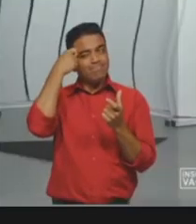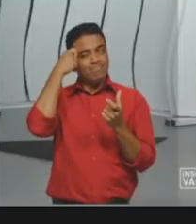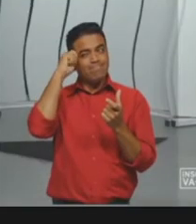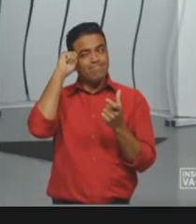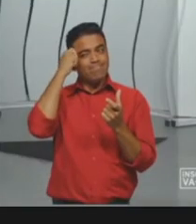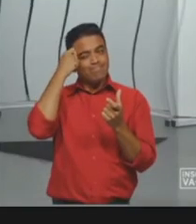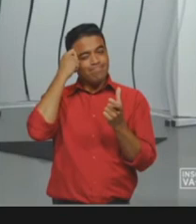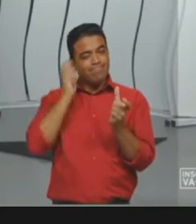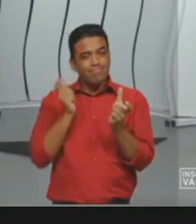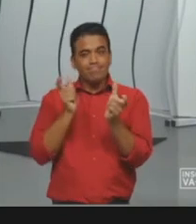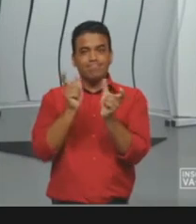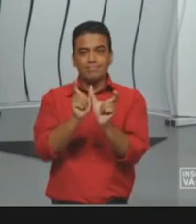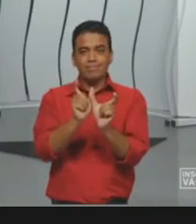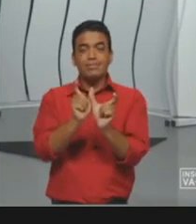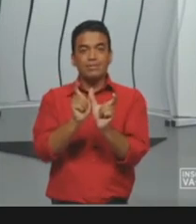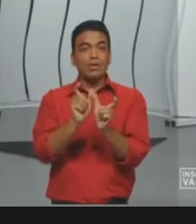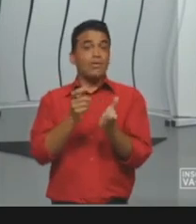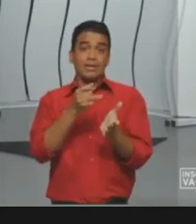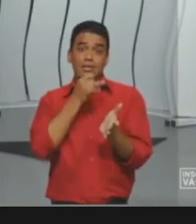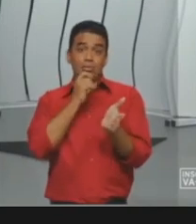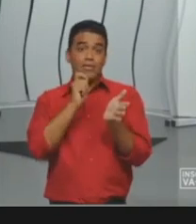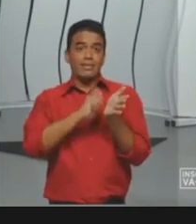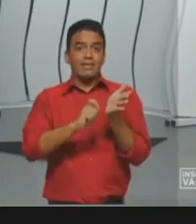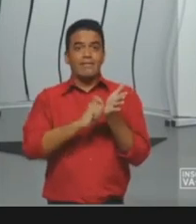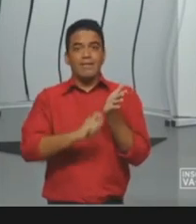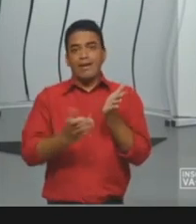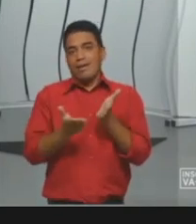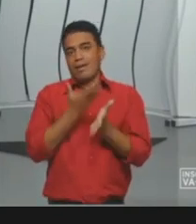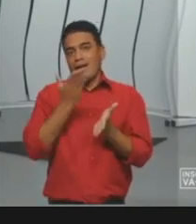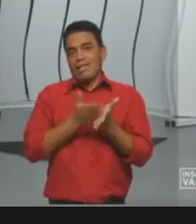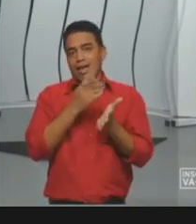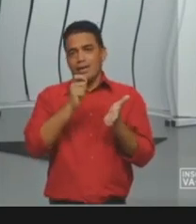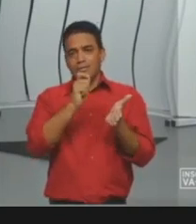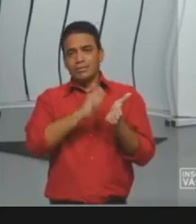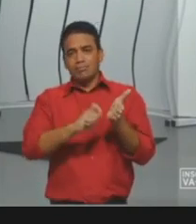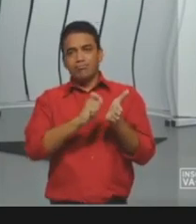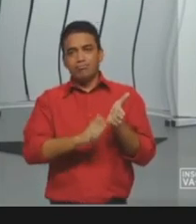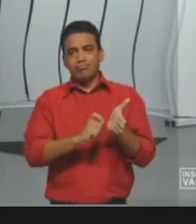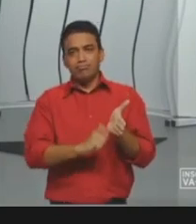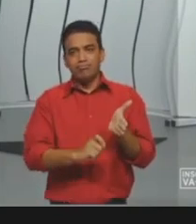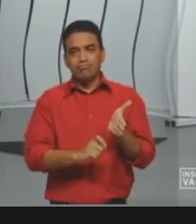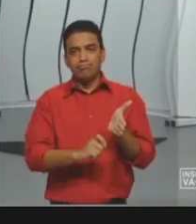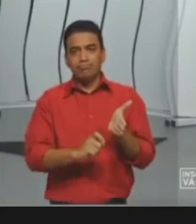a gente vai escrever isso no caderno, aí você faz o seguinte, ó.